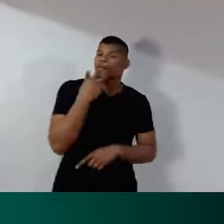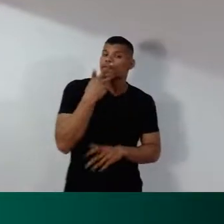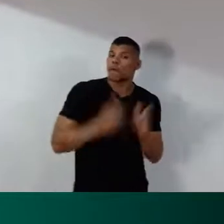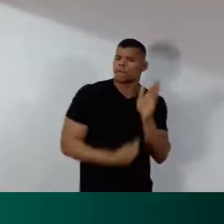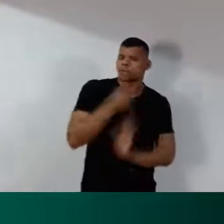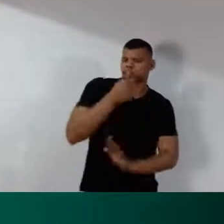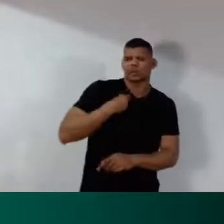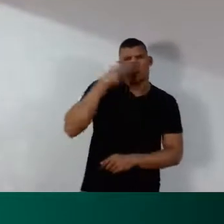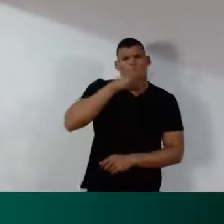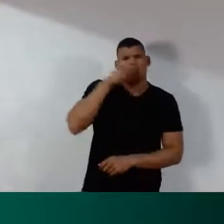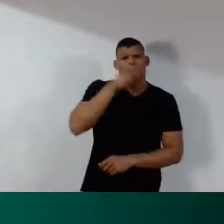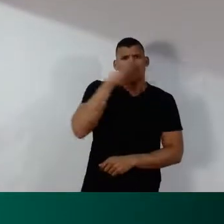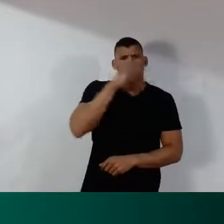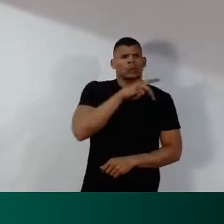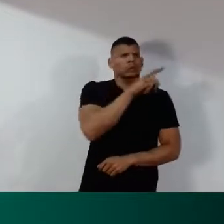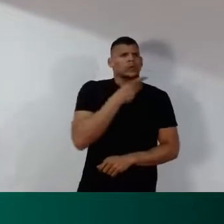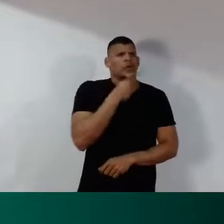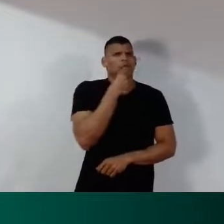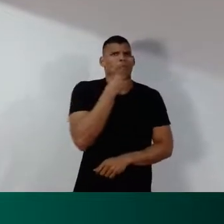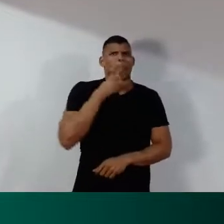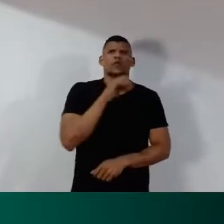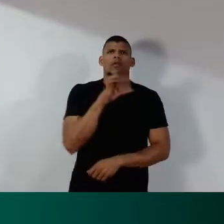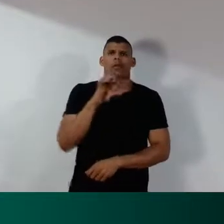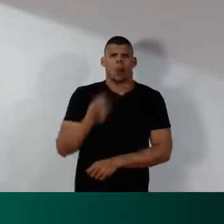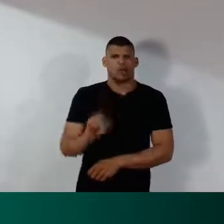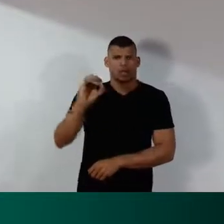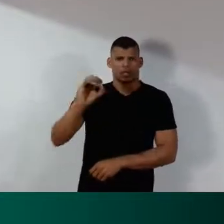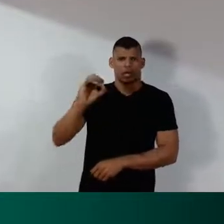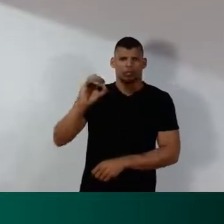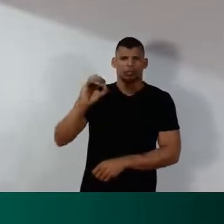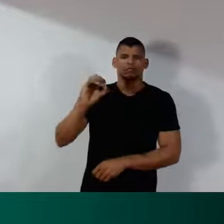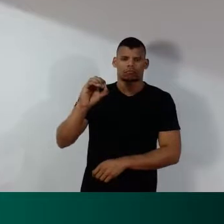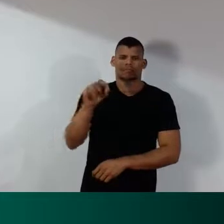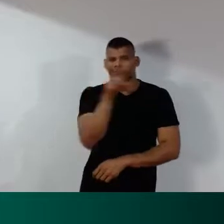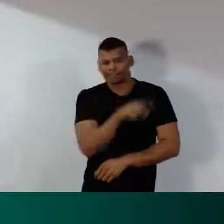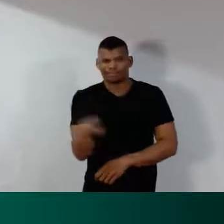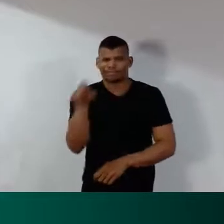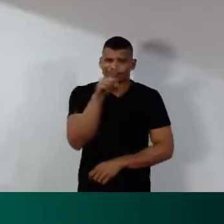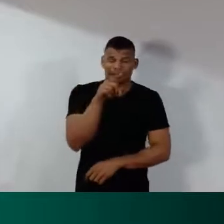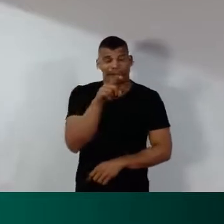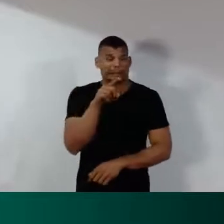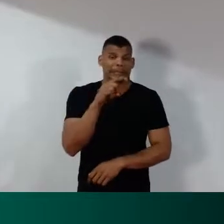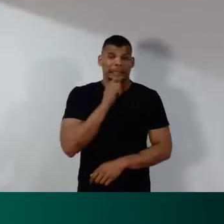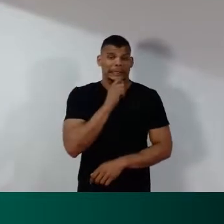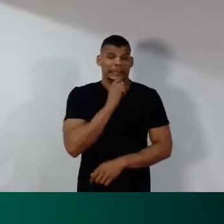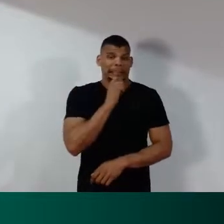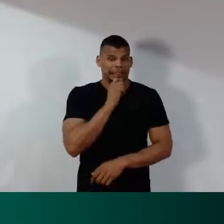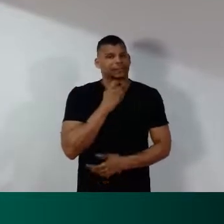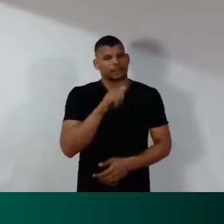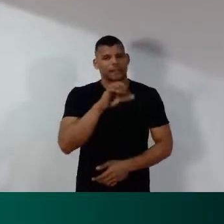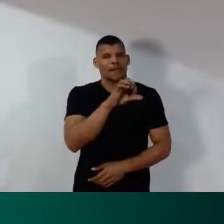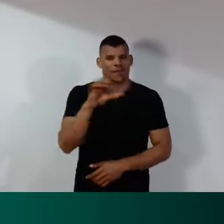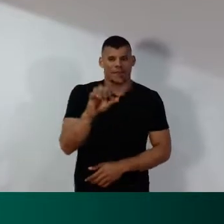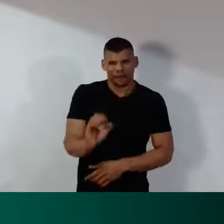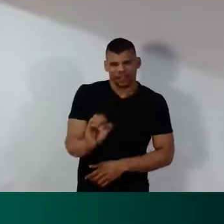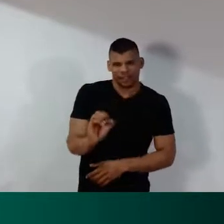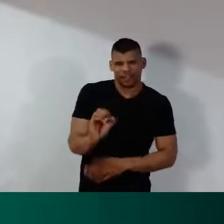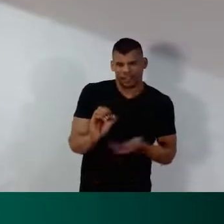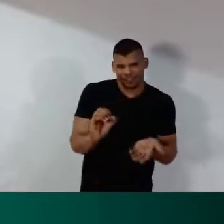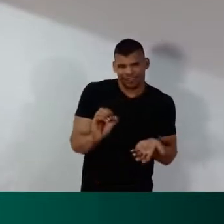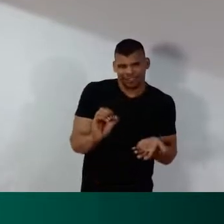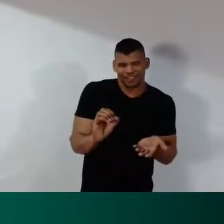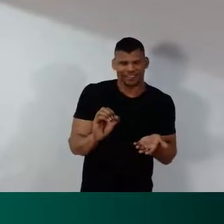falou aí eu lembrei muito dos anos 90 nem todos aqui são dessa era dos anos 90